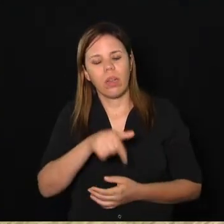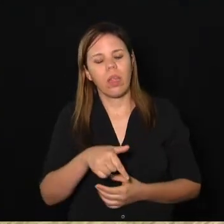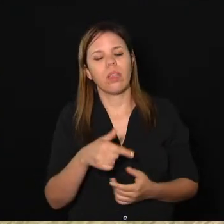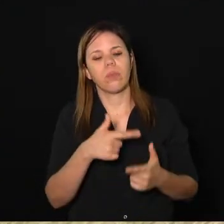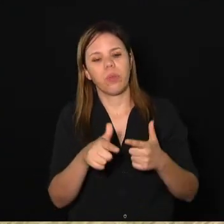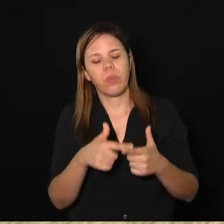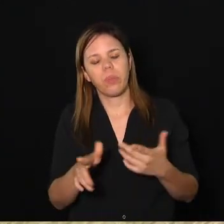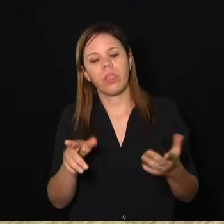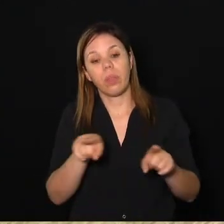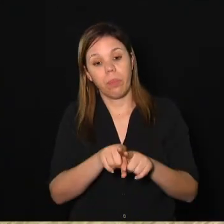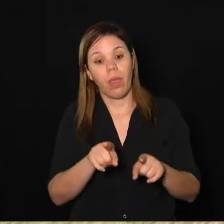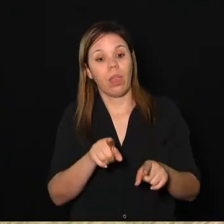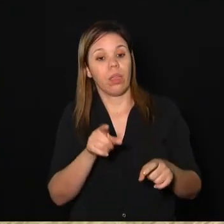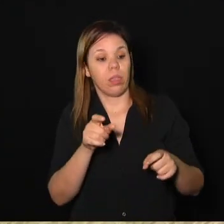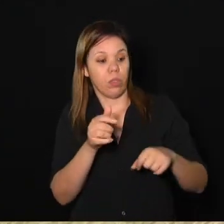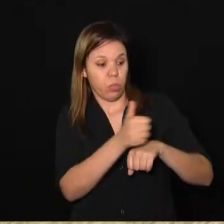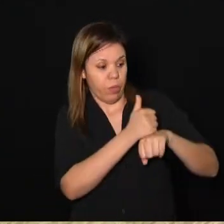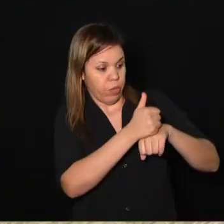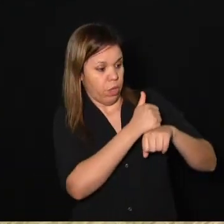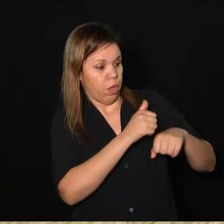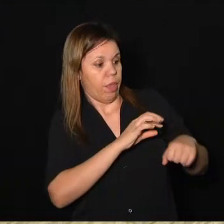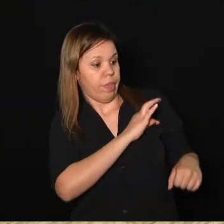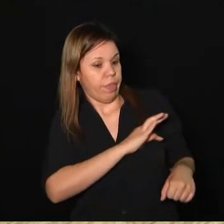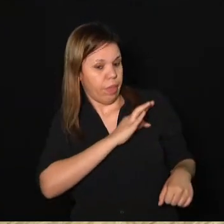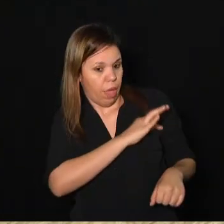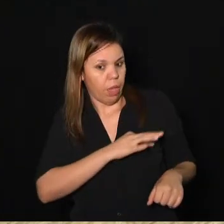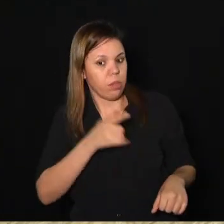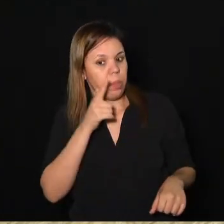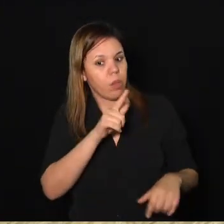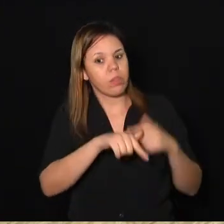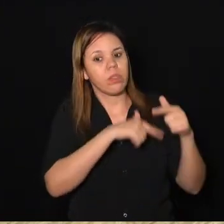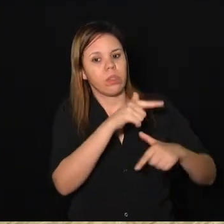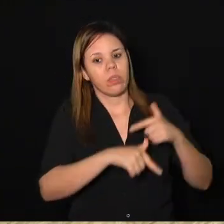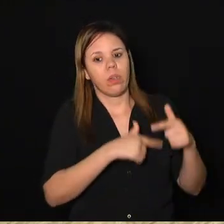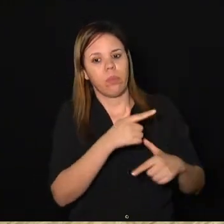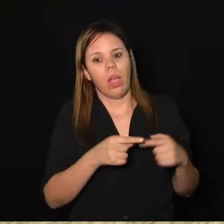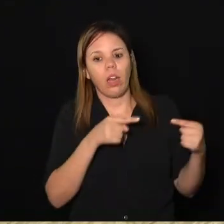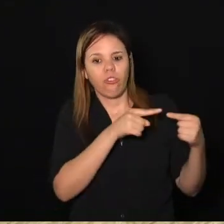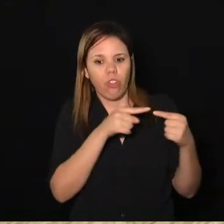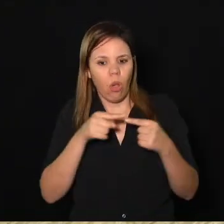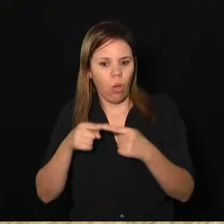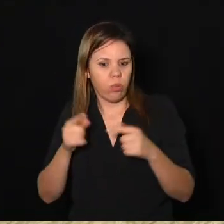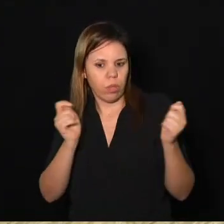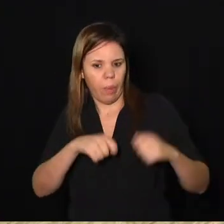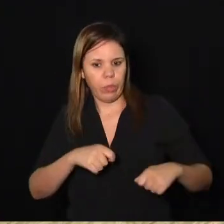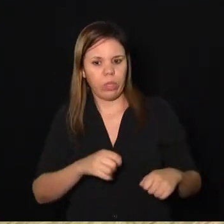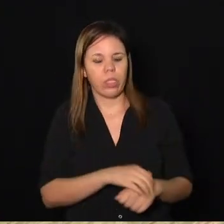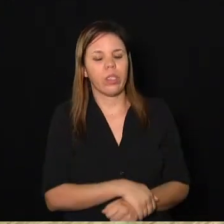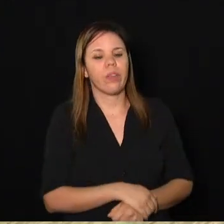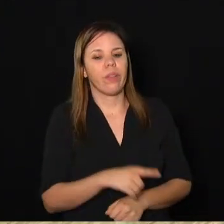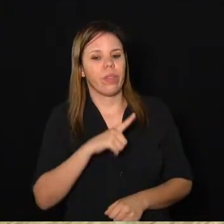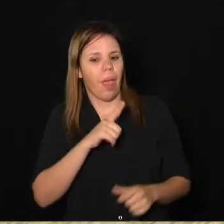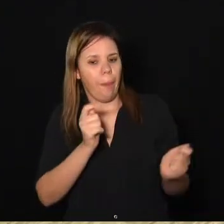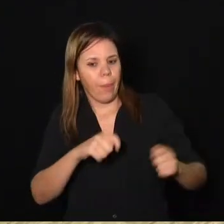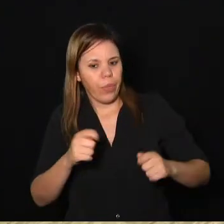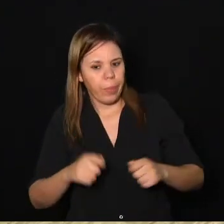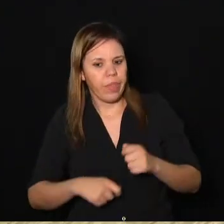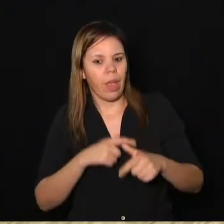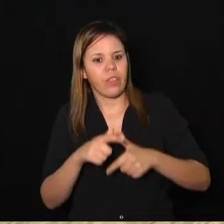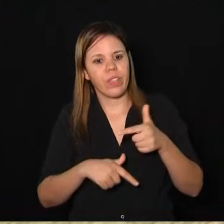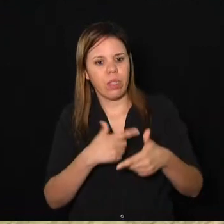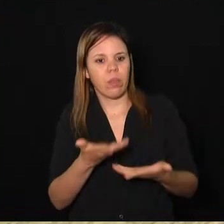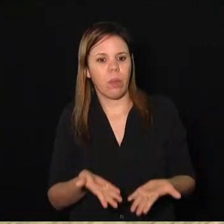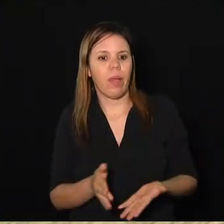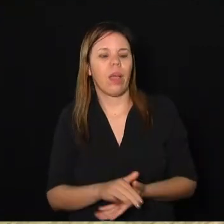possam exercer seu trabalho de acordo com aquilo que é possível e que tem a possibilidade deles fazerem o